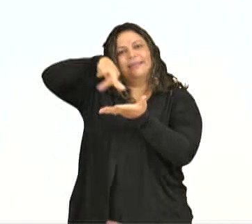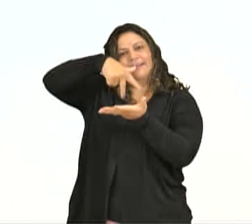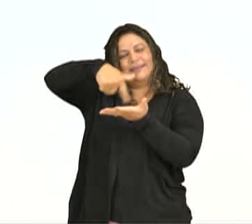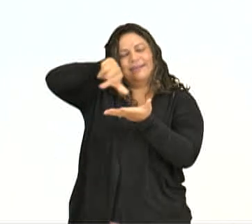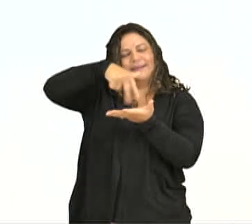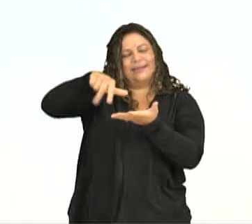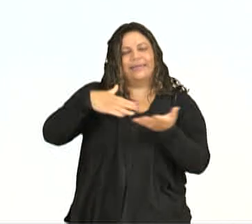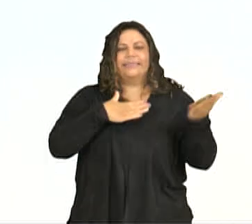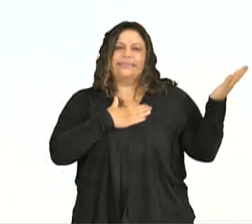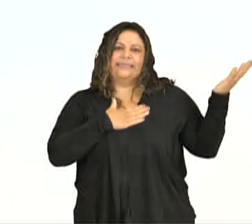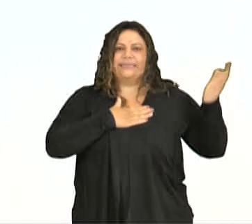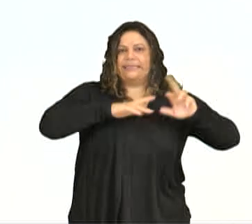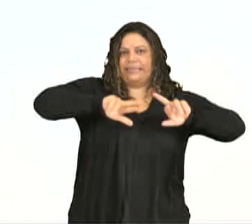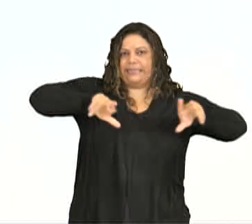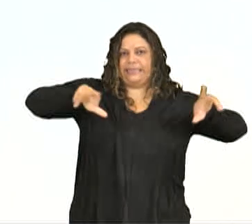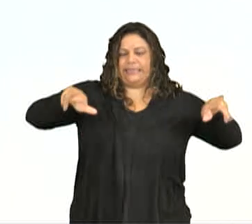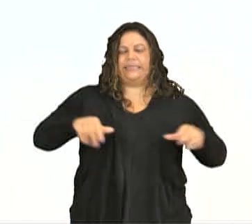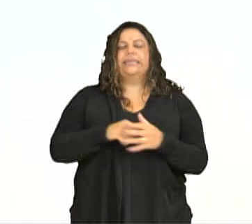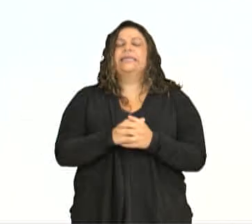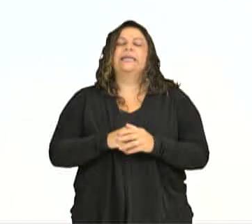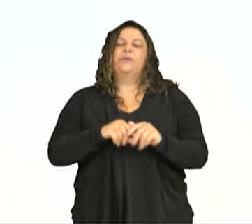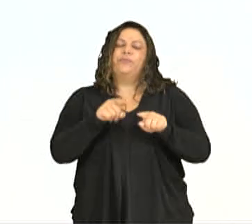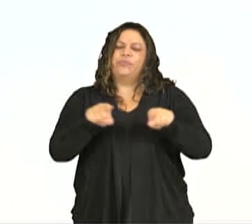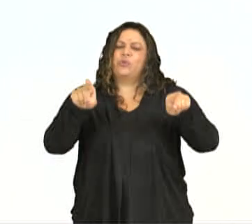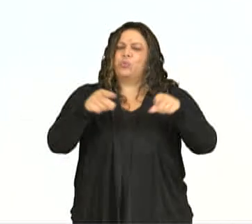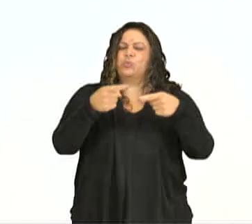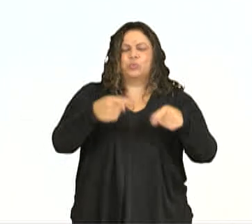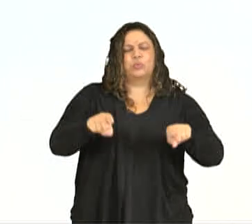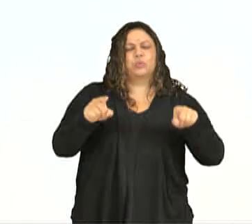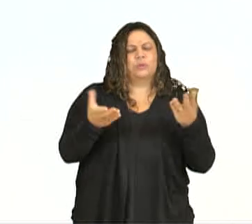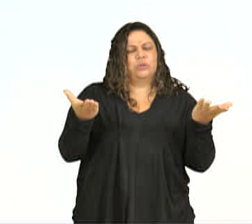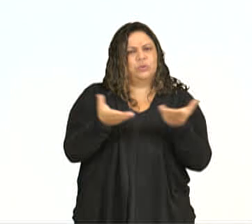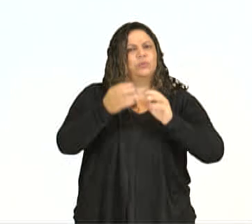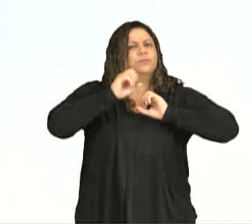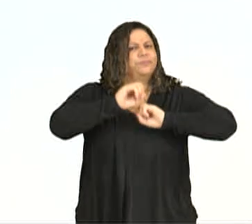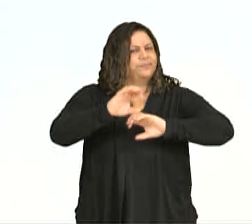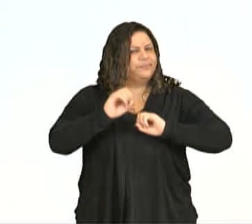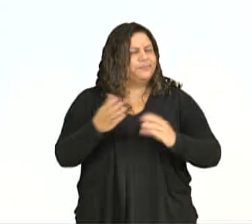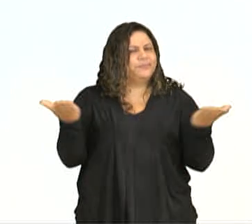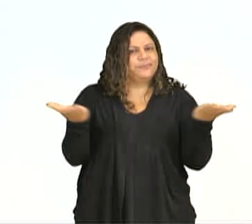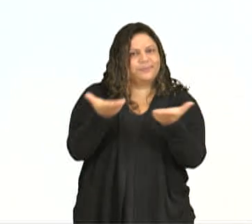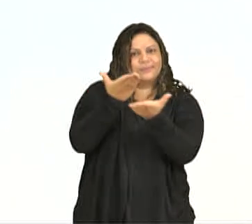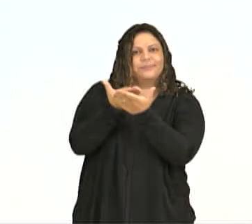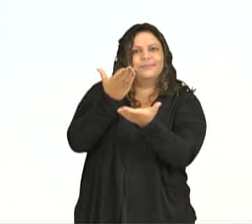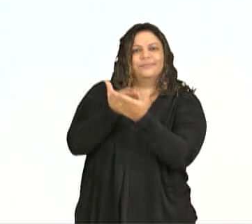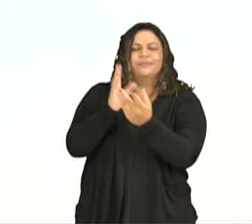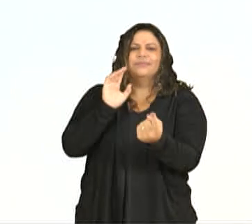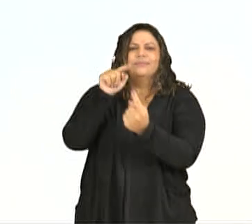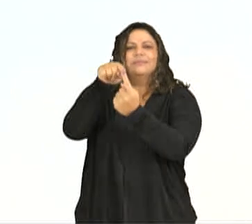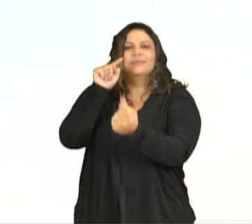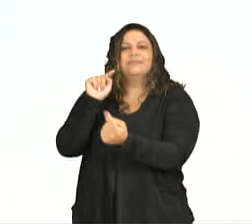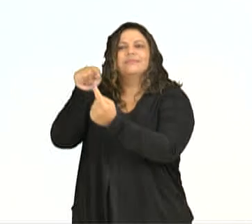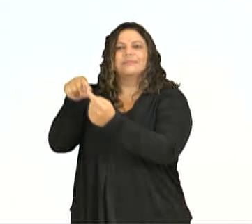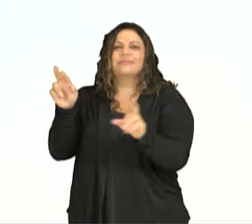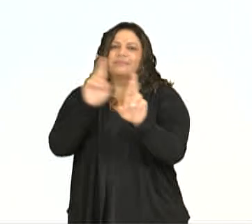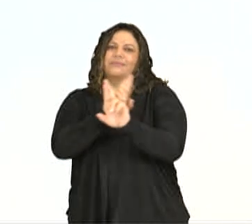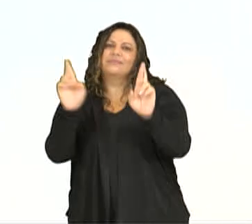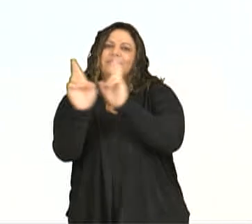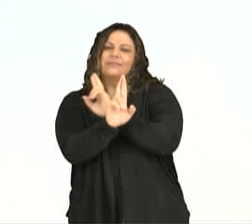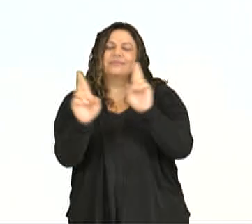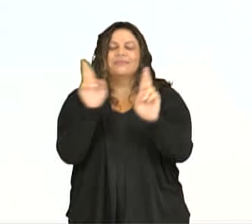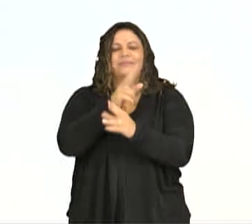passo específicos para alguns ritmos que nós vamos trabalhar hoje. Identificar as relações entre